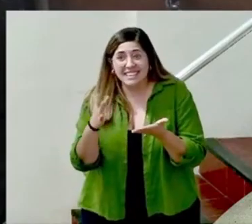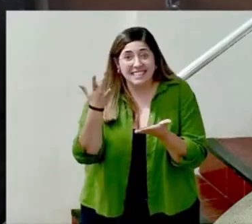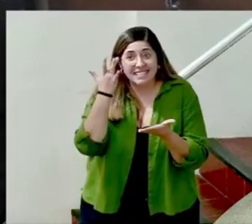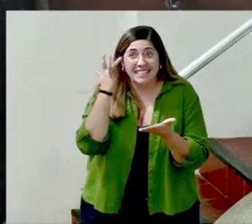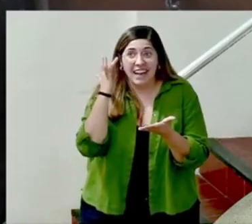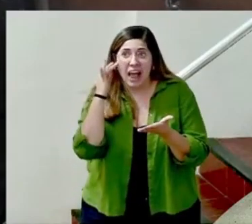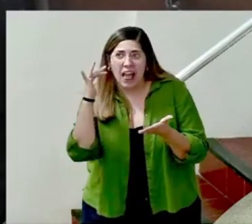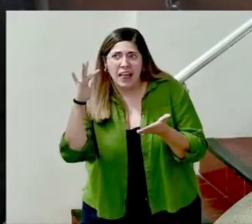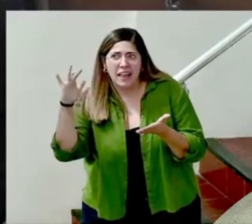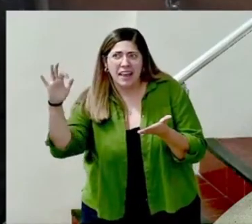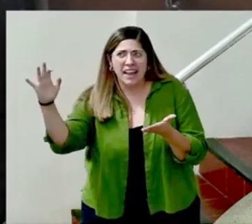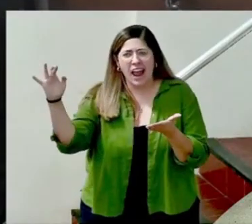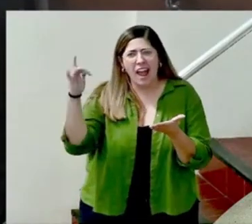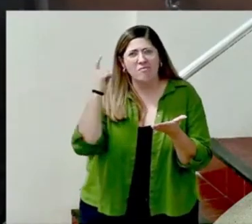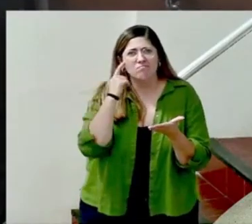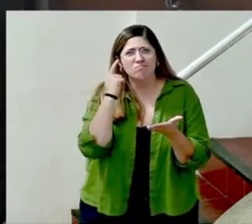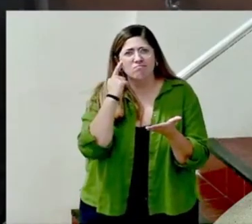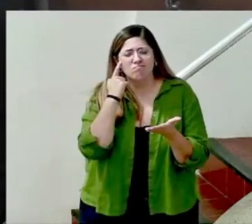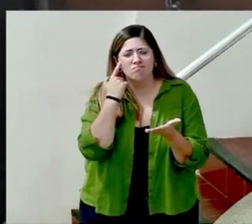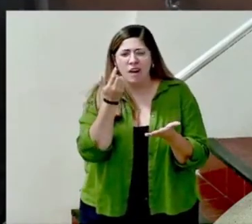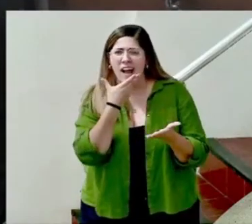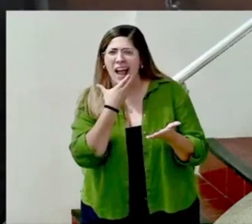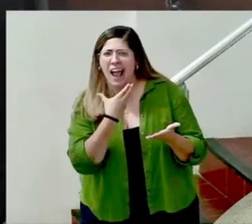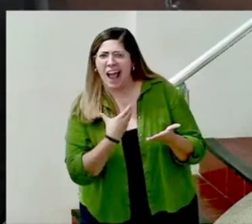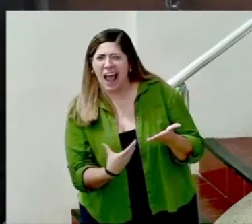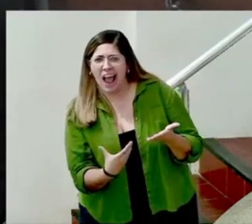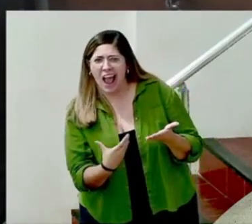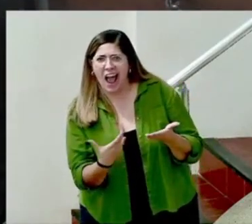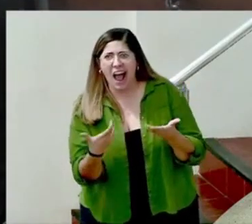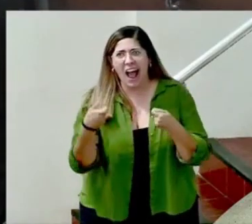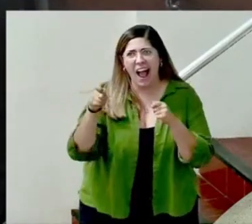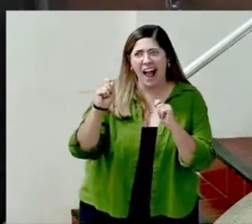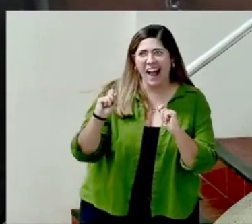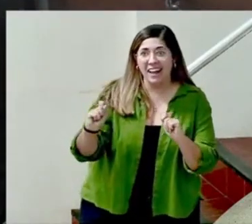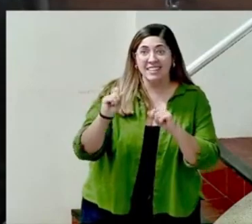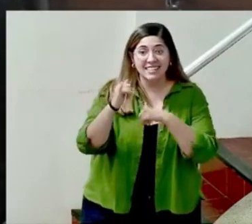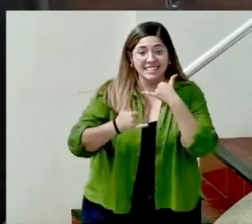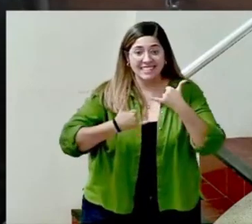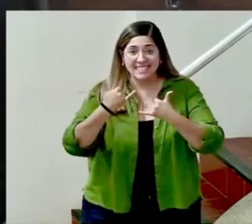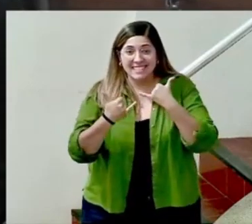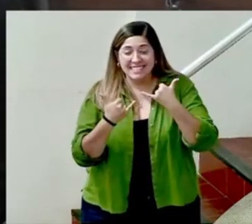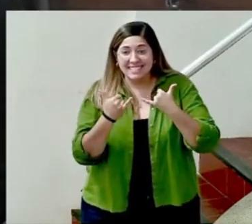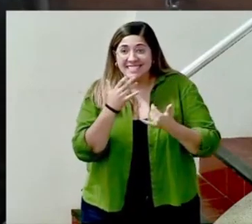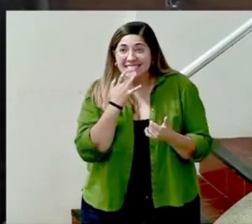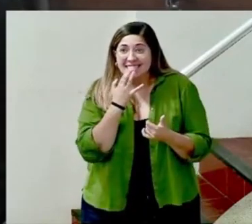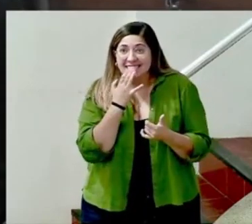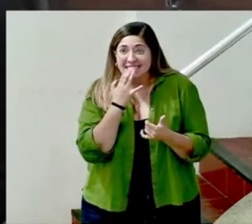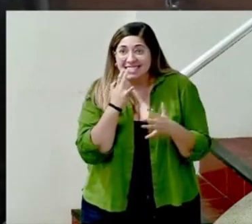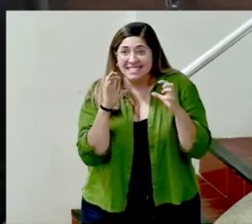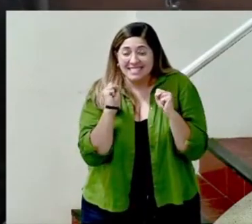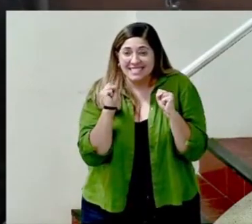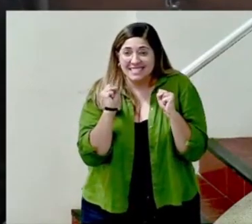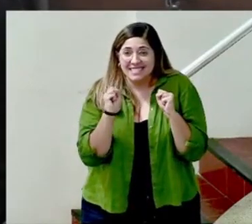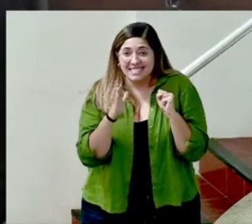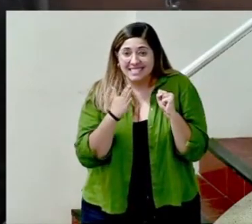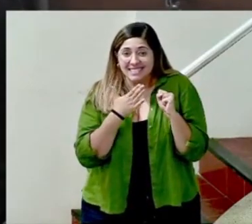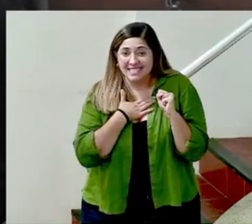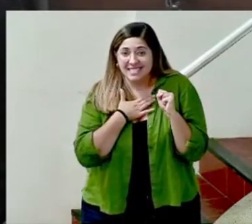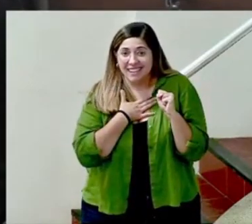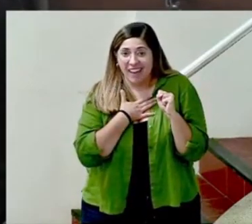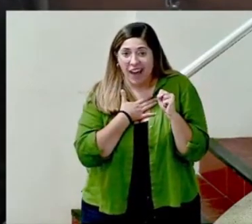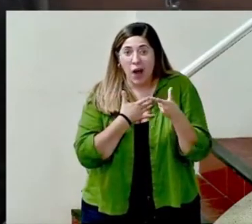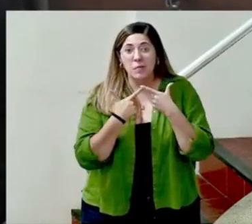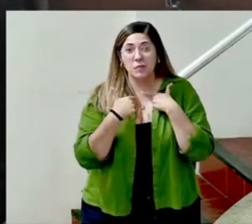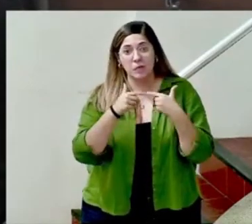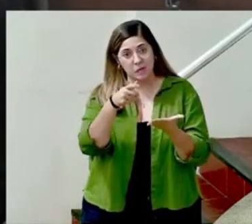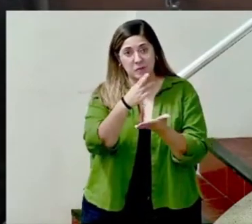último Natal, talvez no último aniversário, e você tem como tão precioso, talvez seja 1, 2